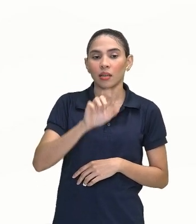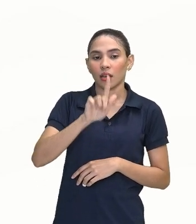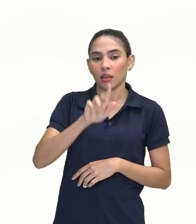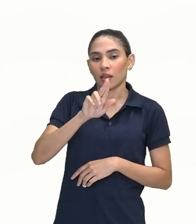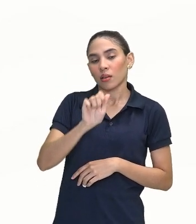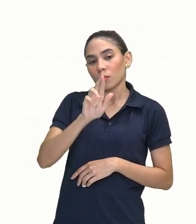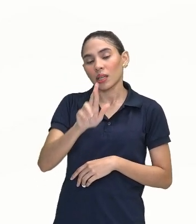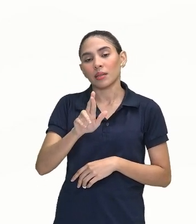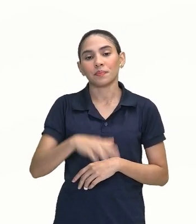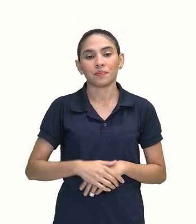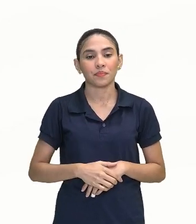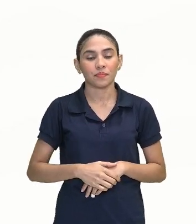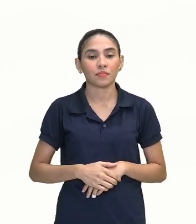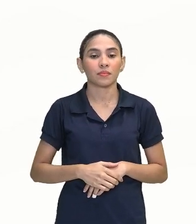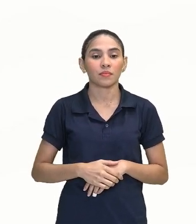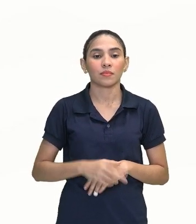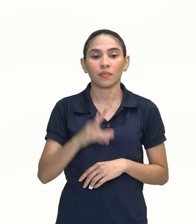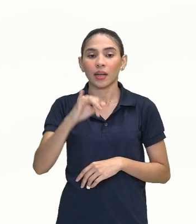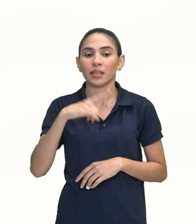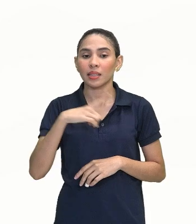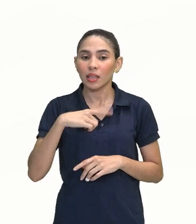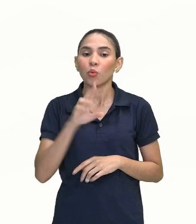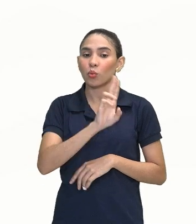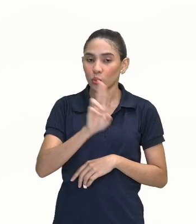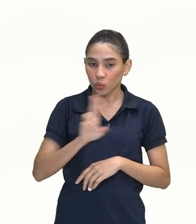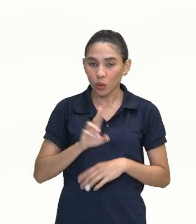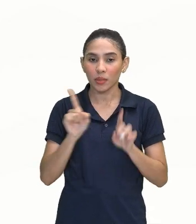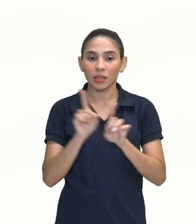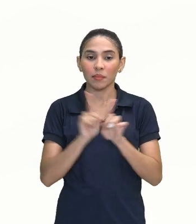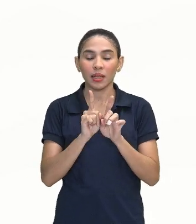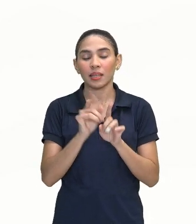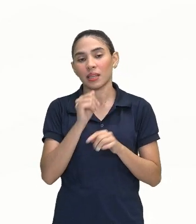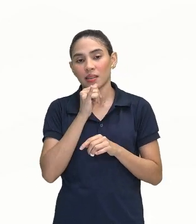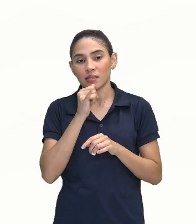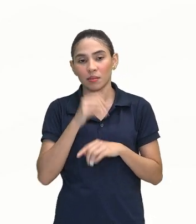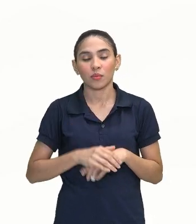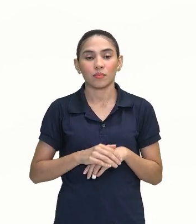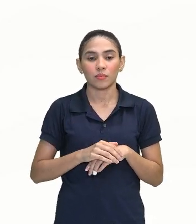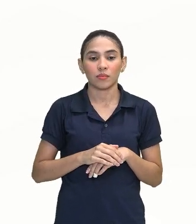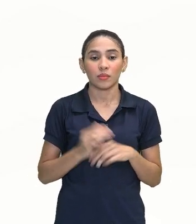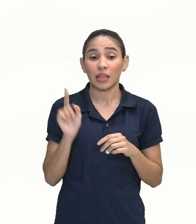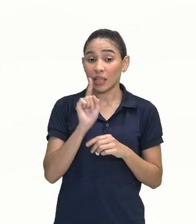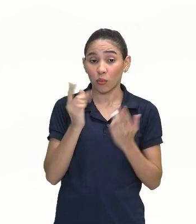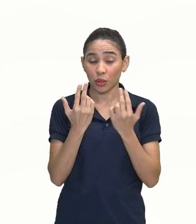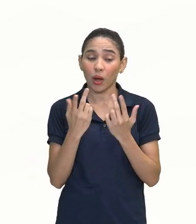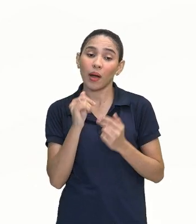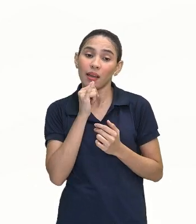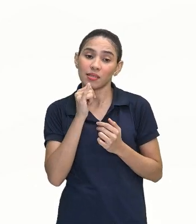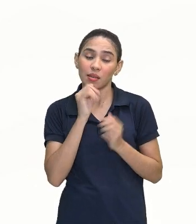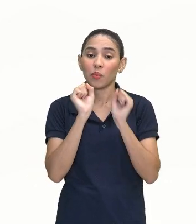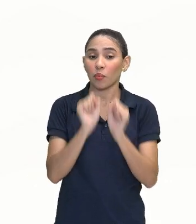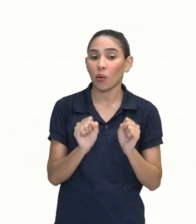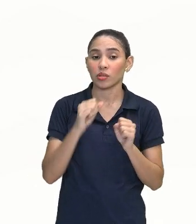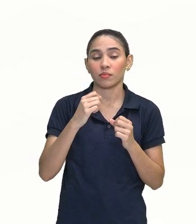assim, elas receberão o mesmo nome como se recebesse com os lados não iguais. Por exemplo, a gente pode